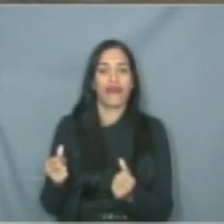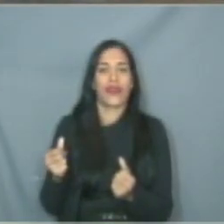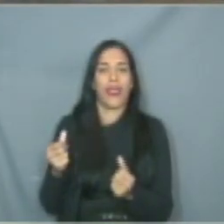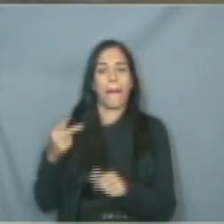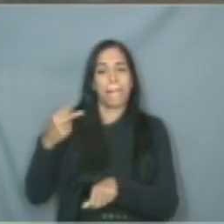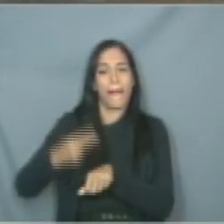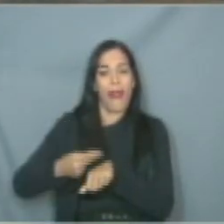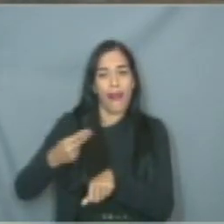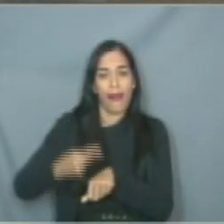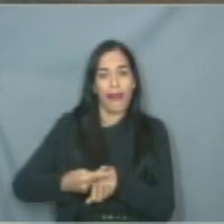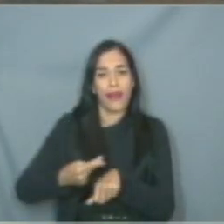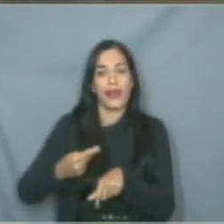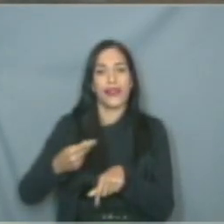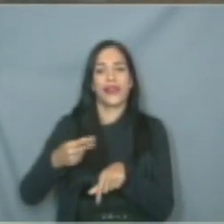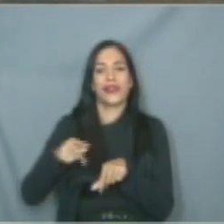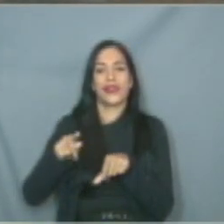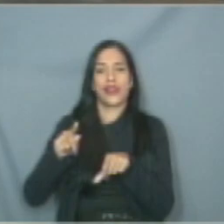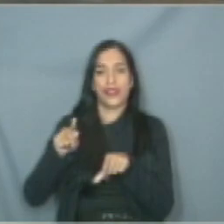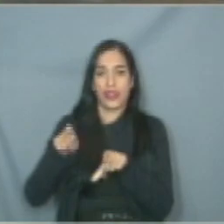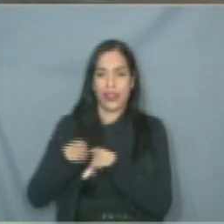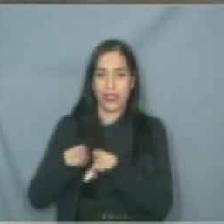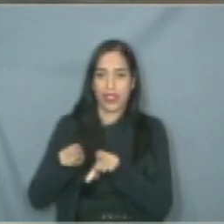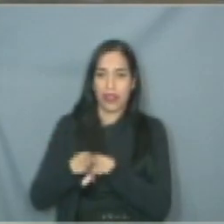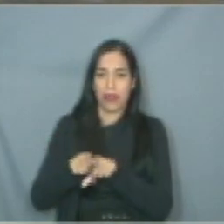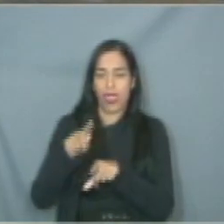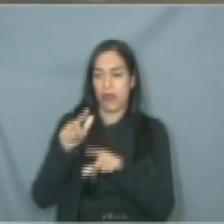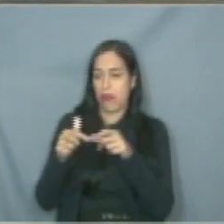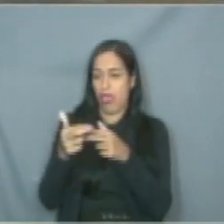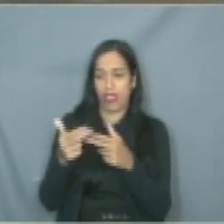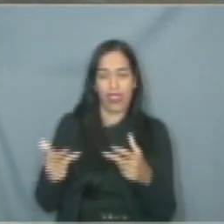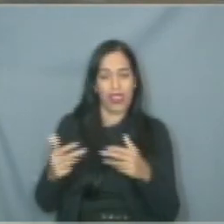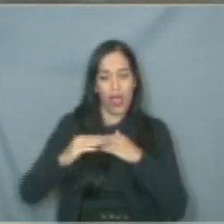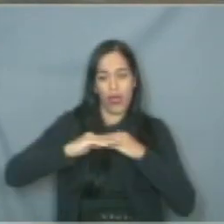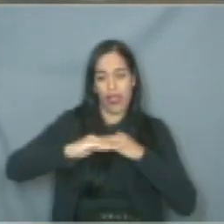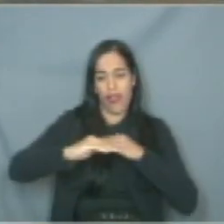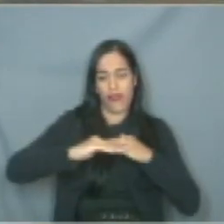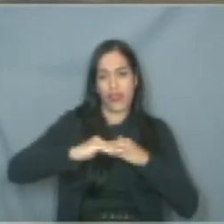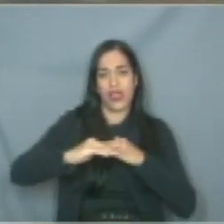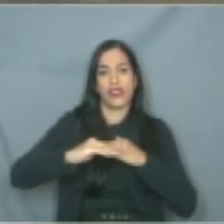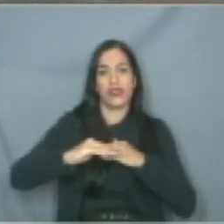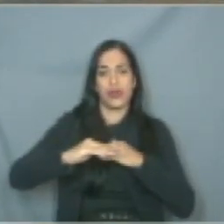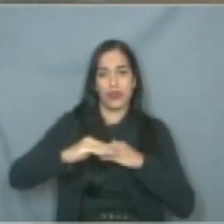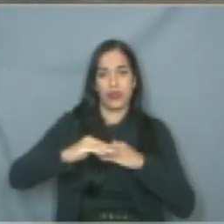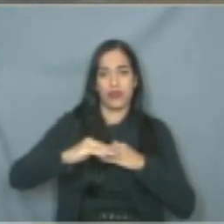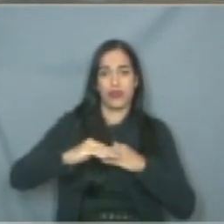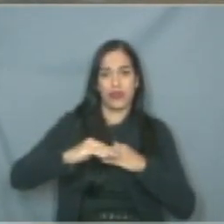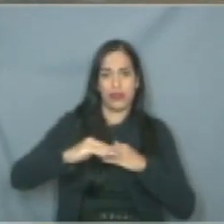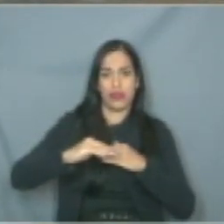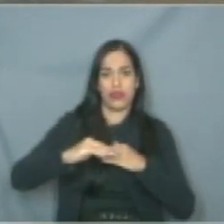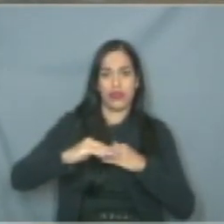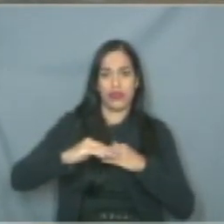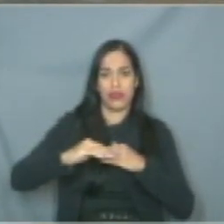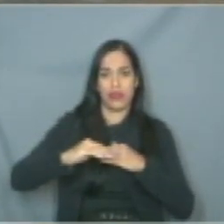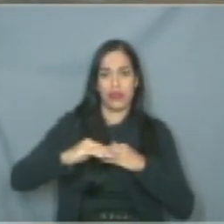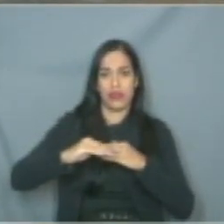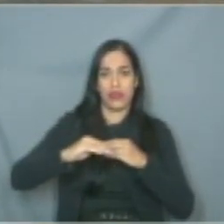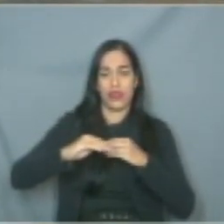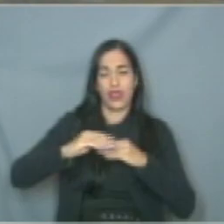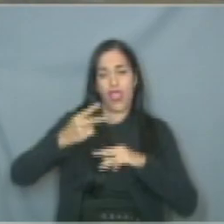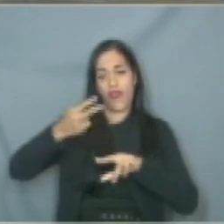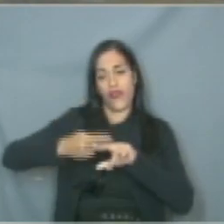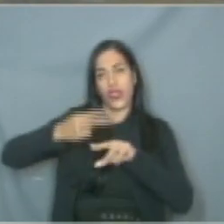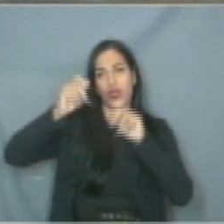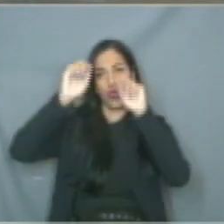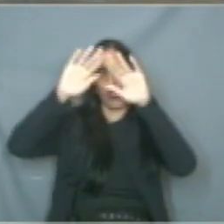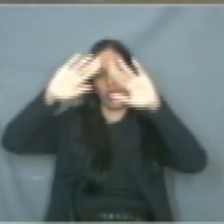pedras e resquícios de asfalto que atingiram ali a vitrine da sua